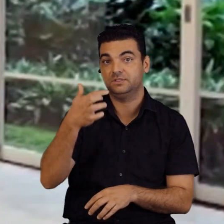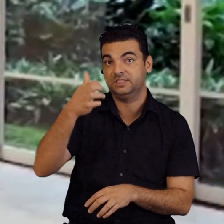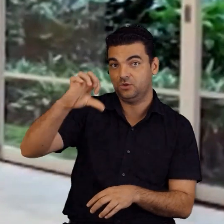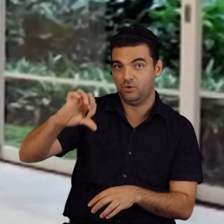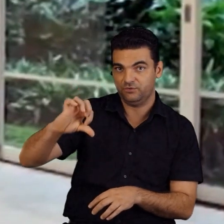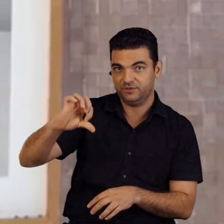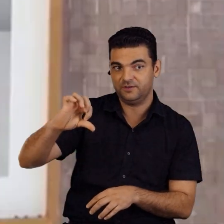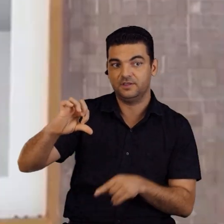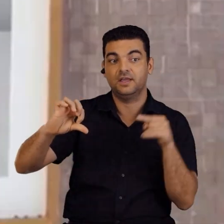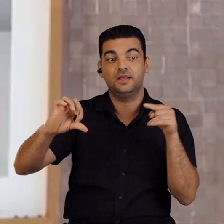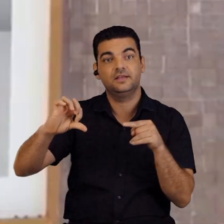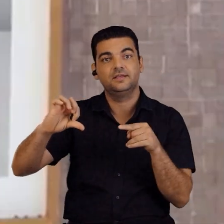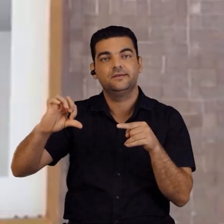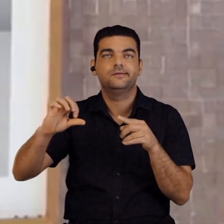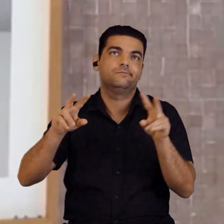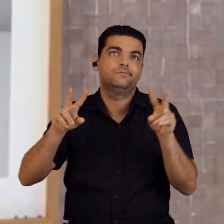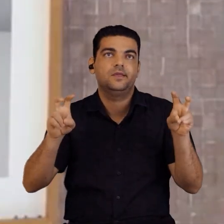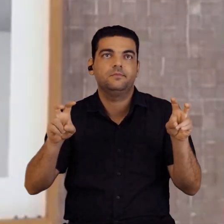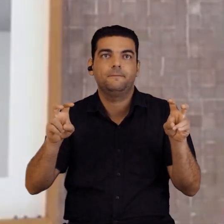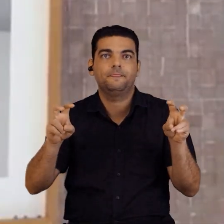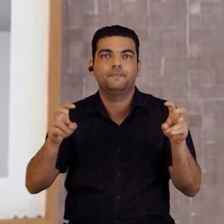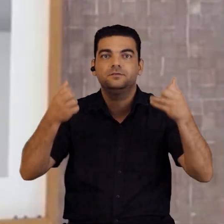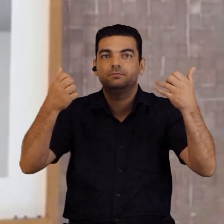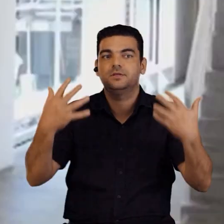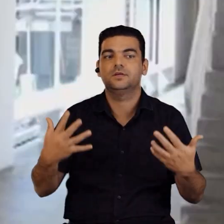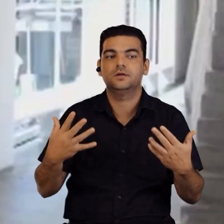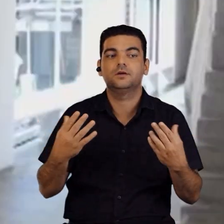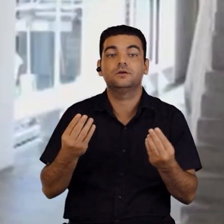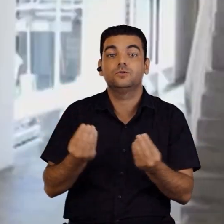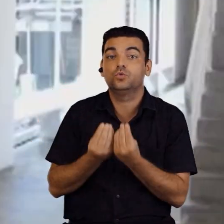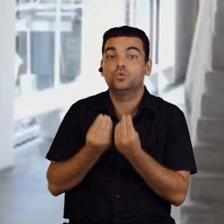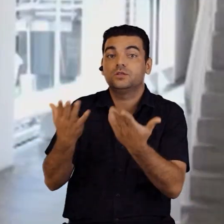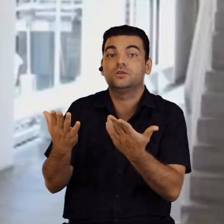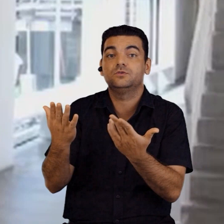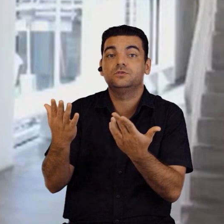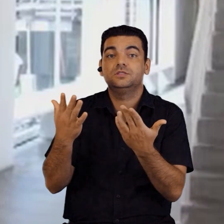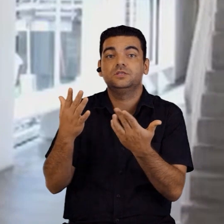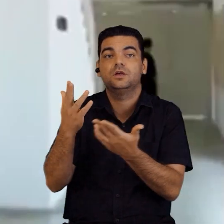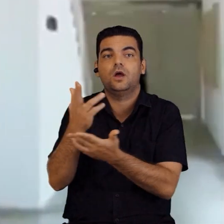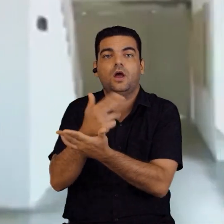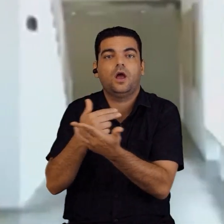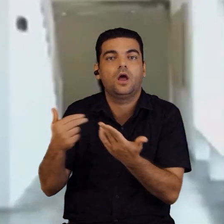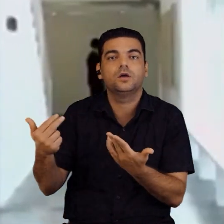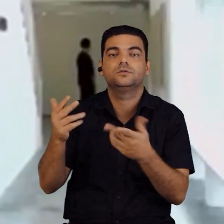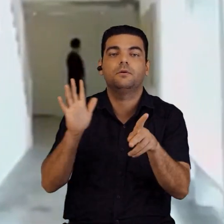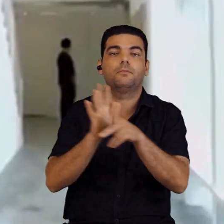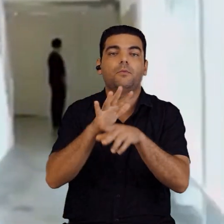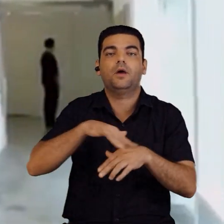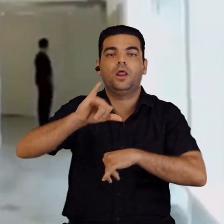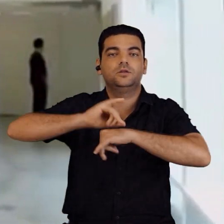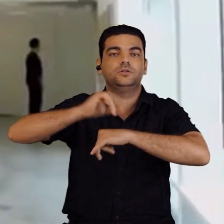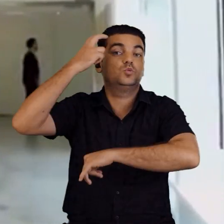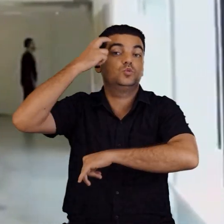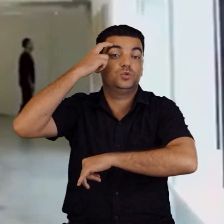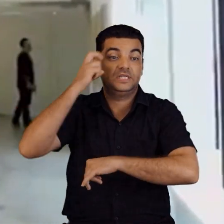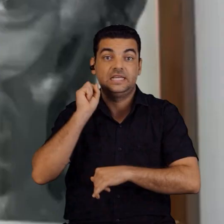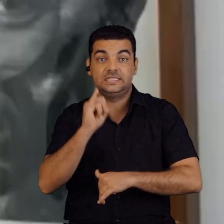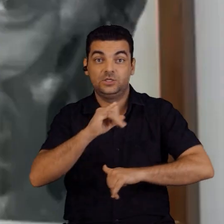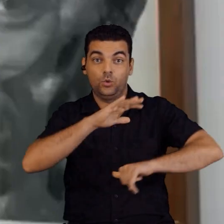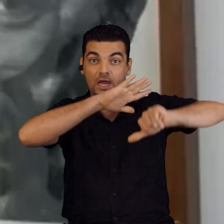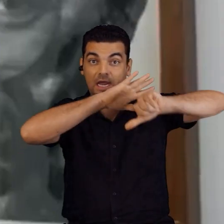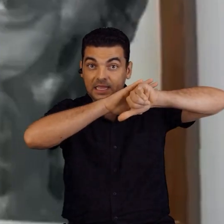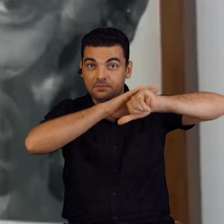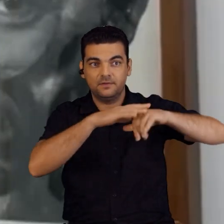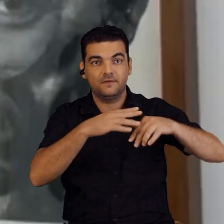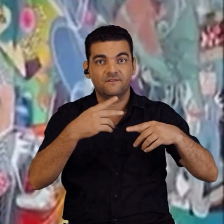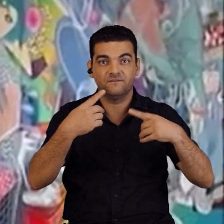de 2019, que dentre outros temas disciplinou a doação de obras para centros de cultura, nos casos